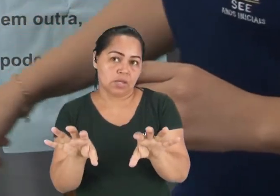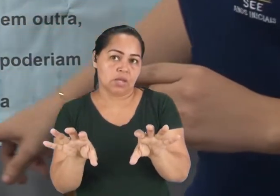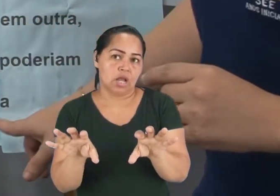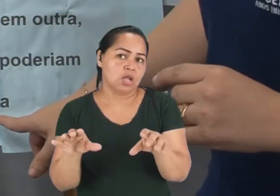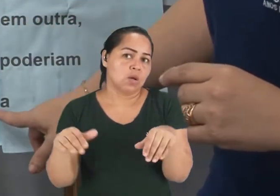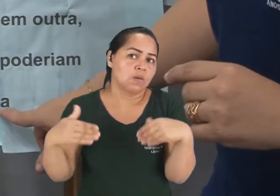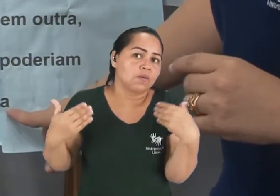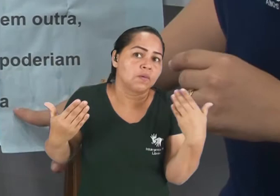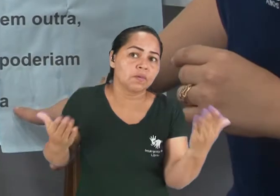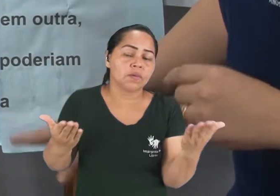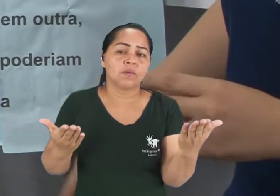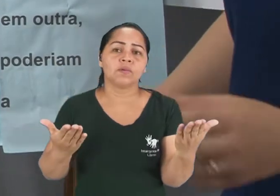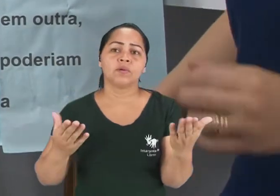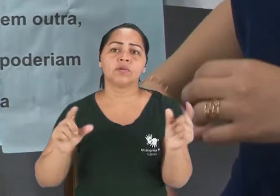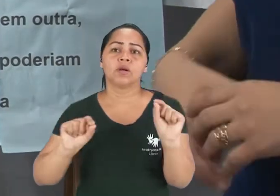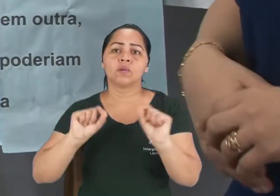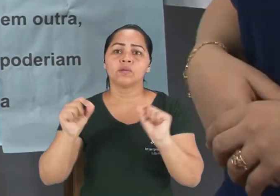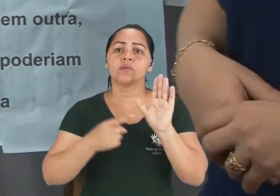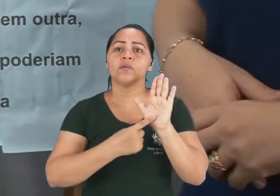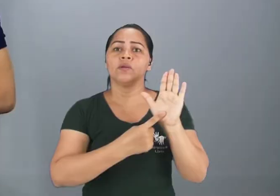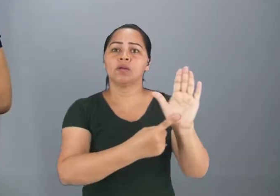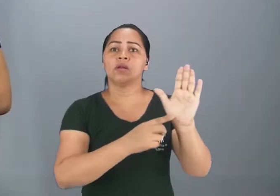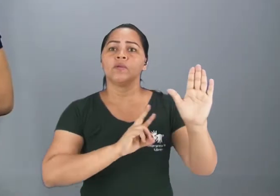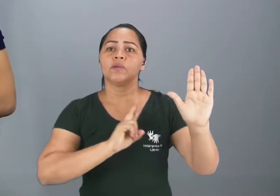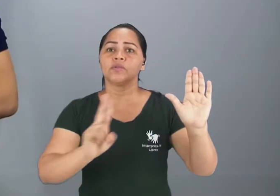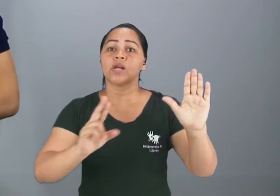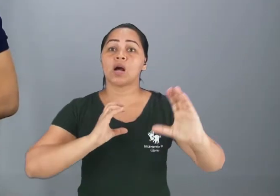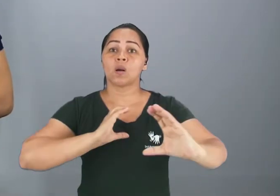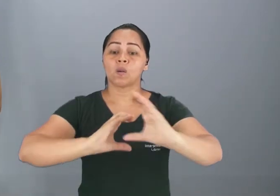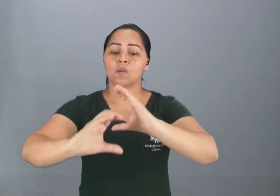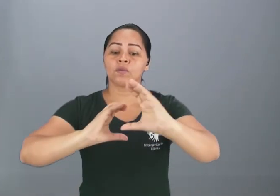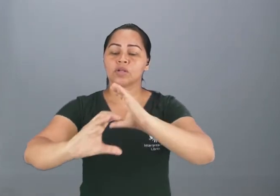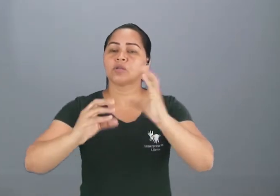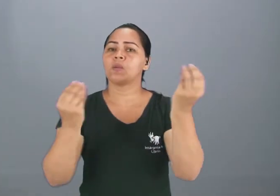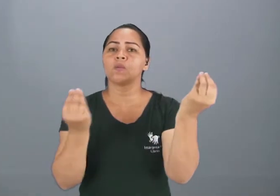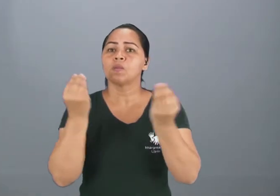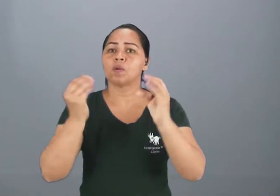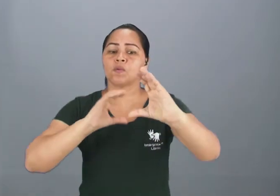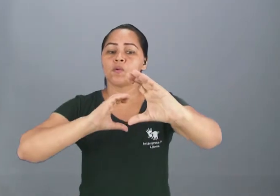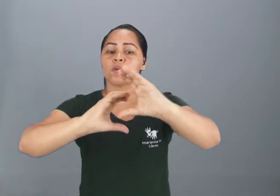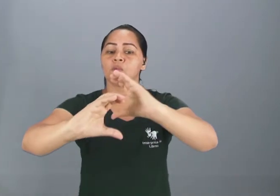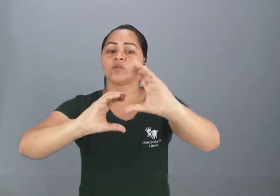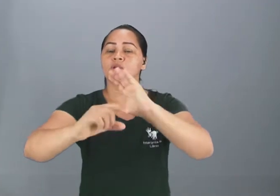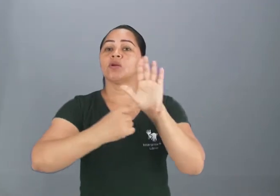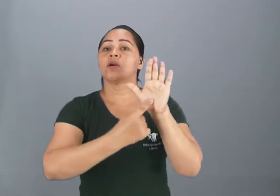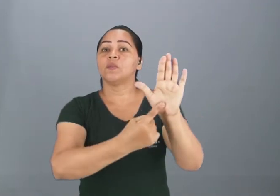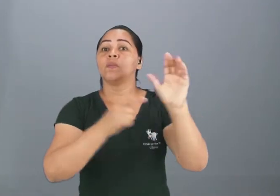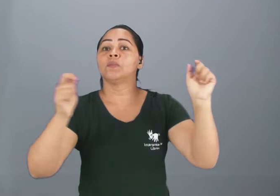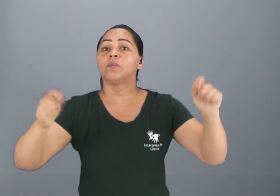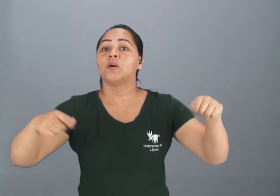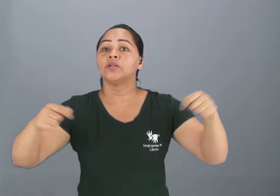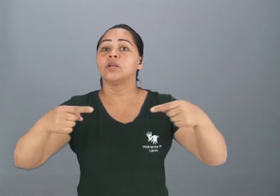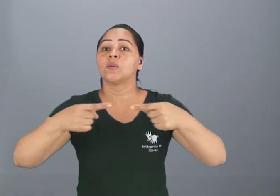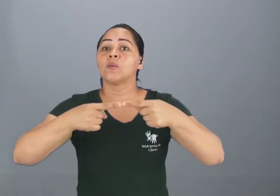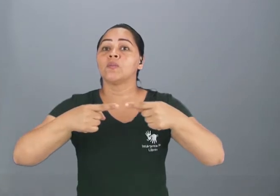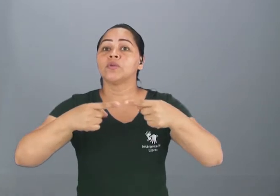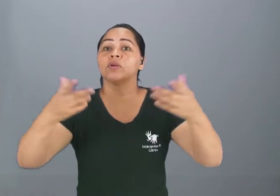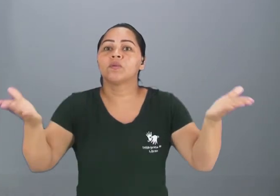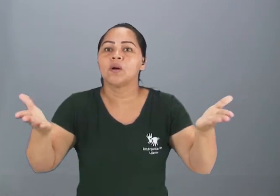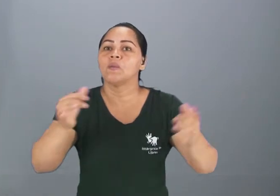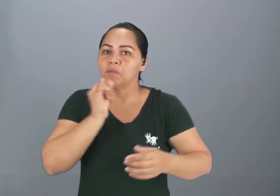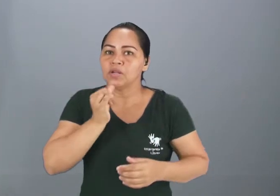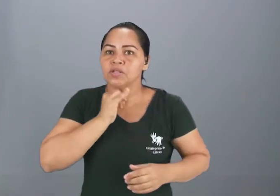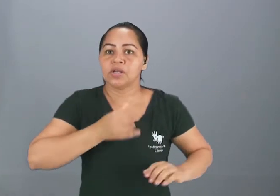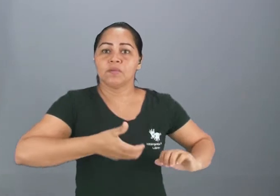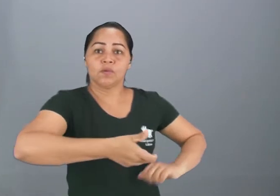símbolos você sugere para representar a comunicação? Que outros símbolos nós sugerimos aí? Um aperto de mão é